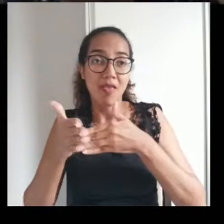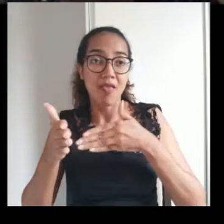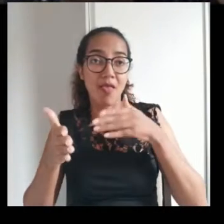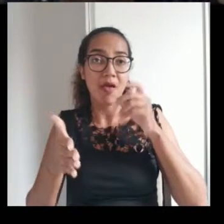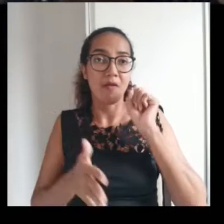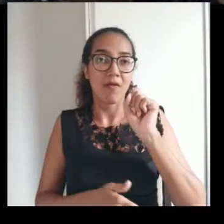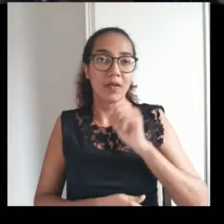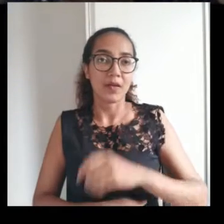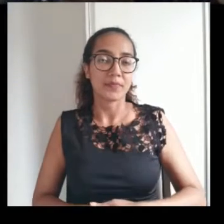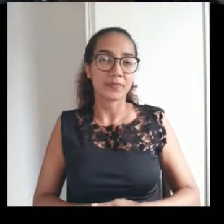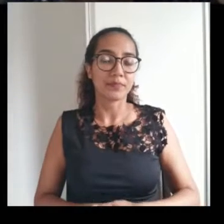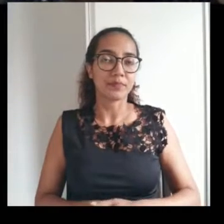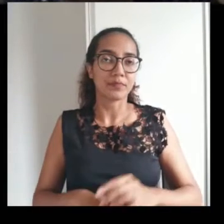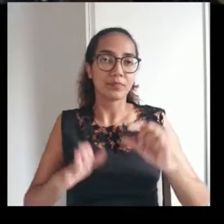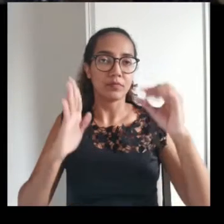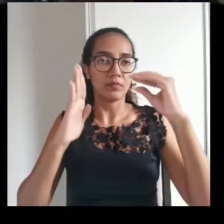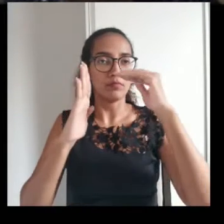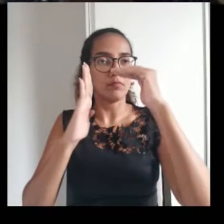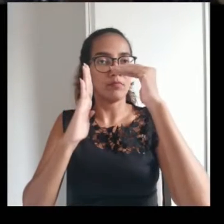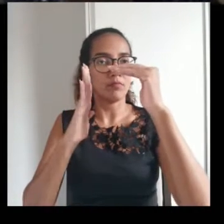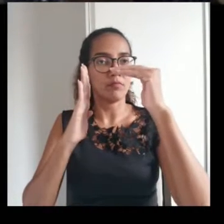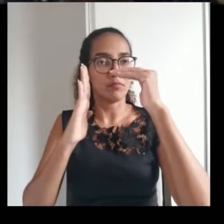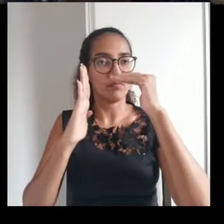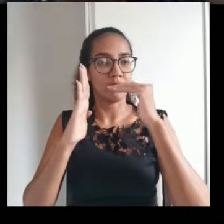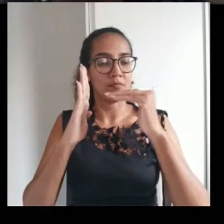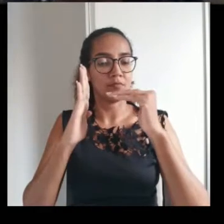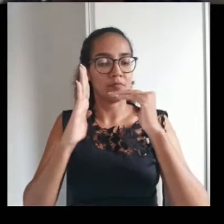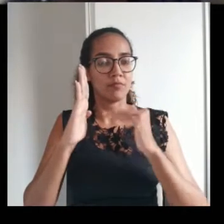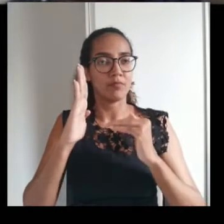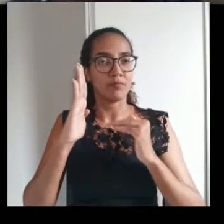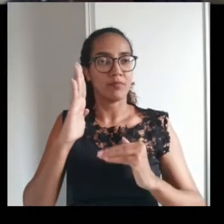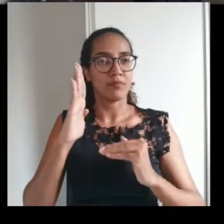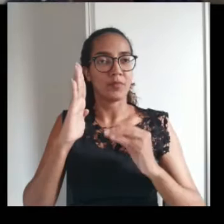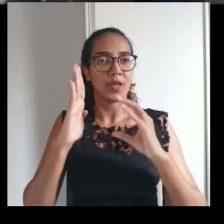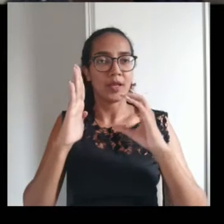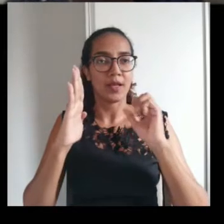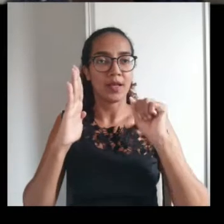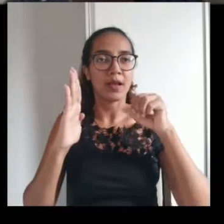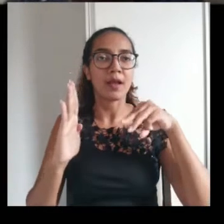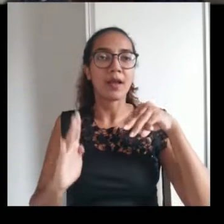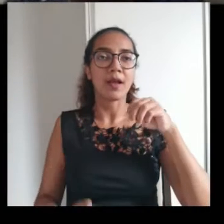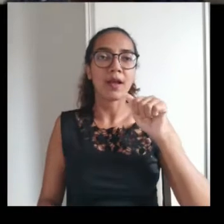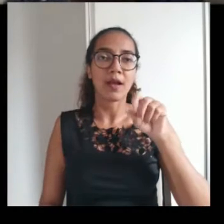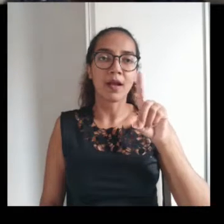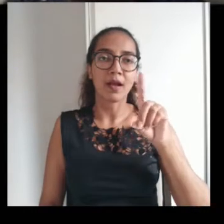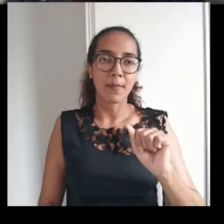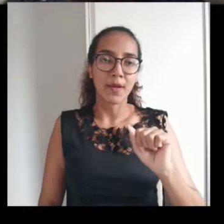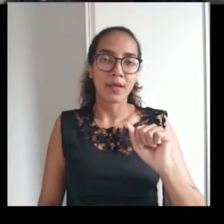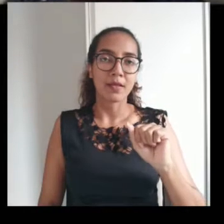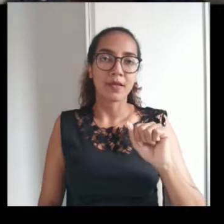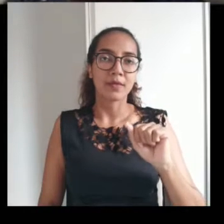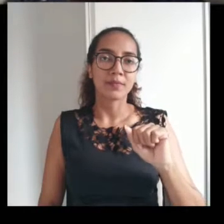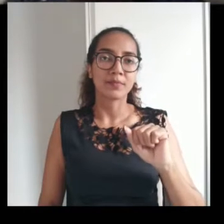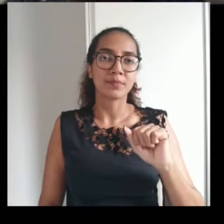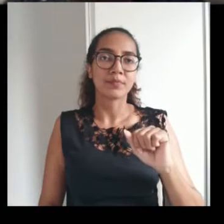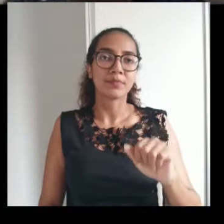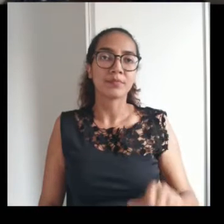As camadas, elas acabam elas acabam